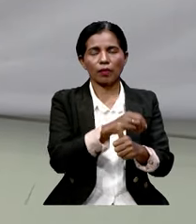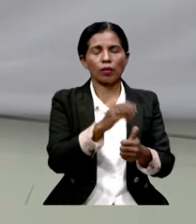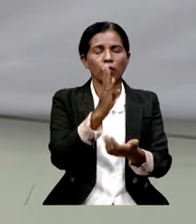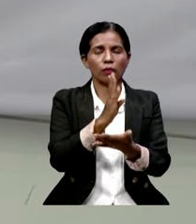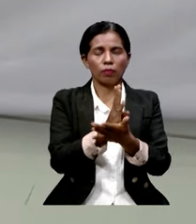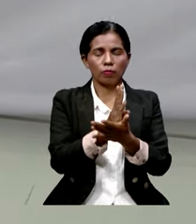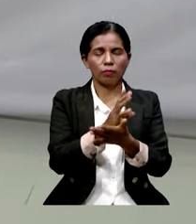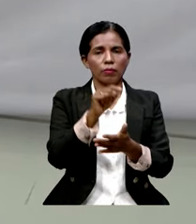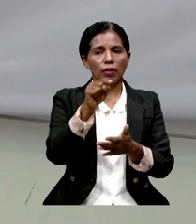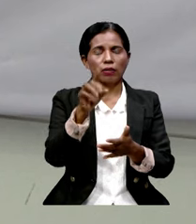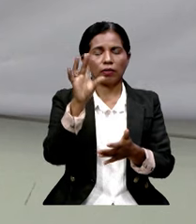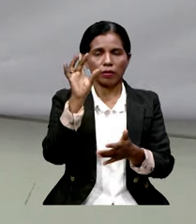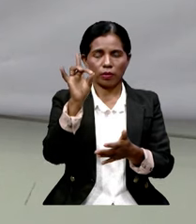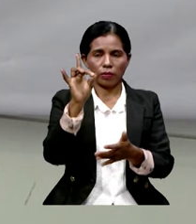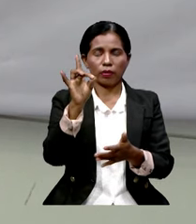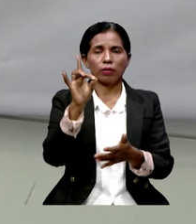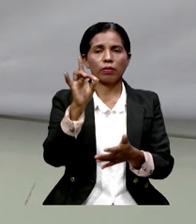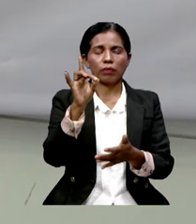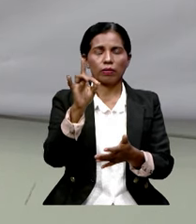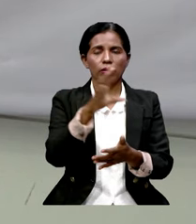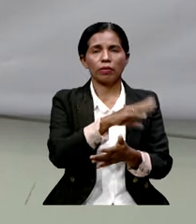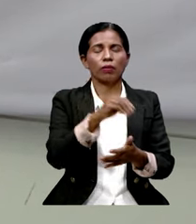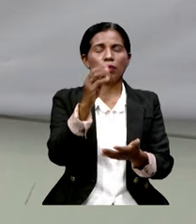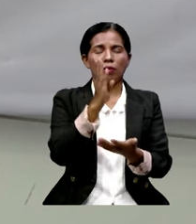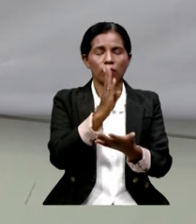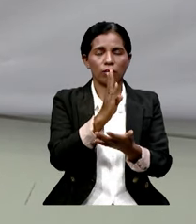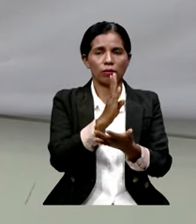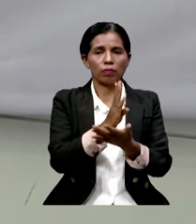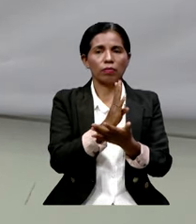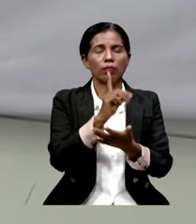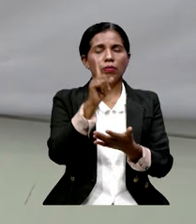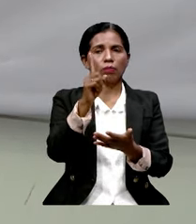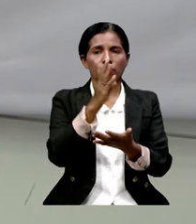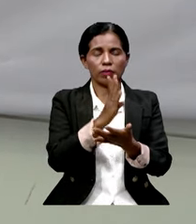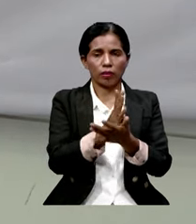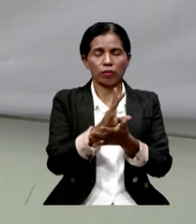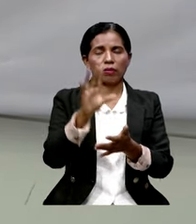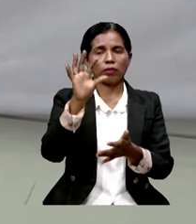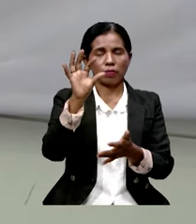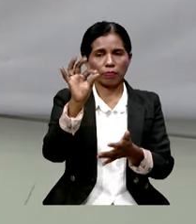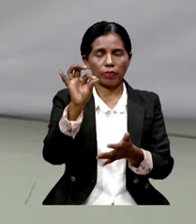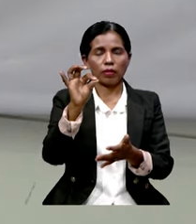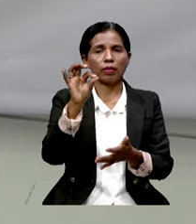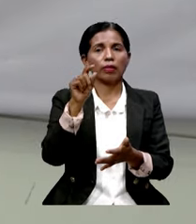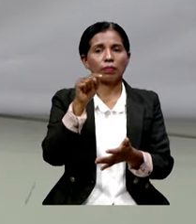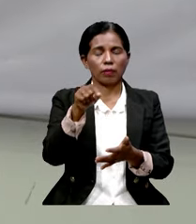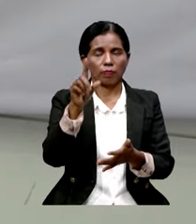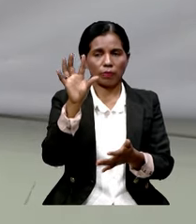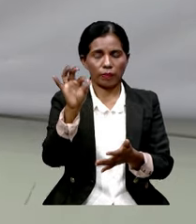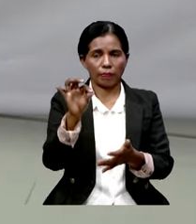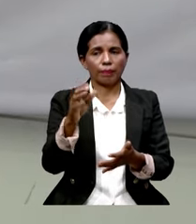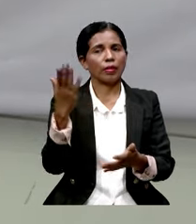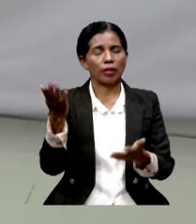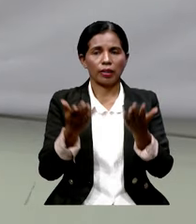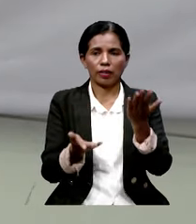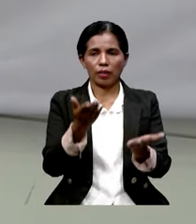800 milhões, cenário segundo 1 bilhão 900 milhões de dólares. Mas nem